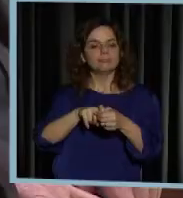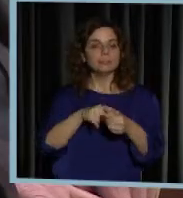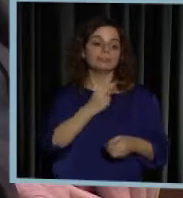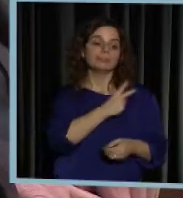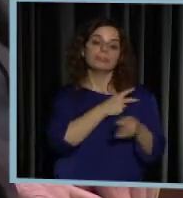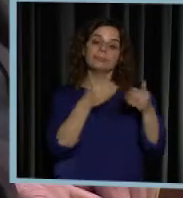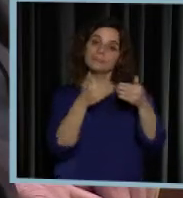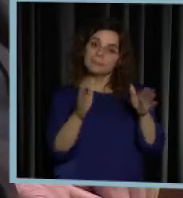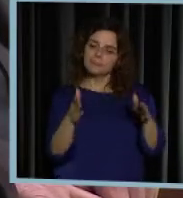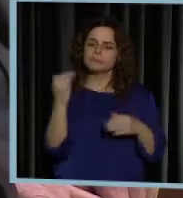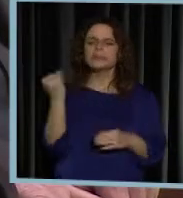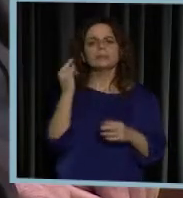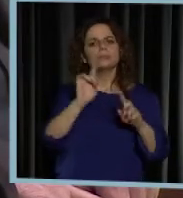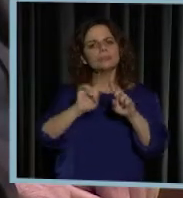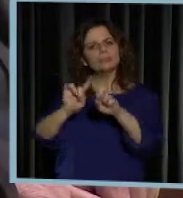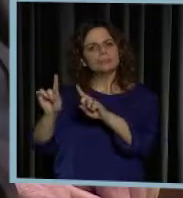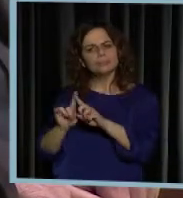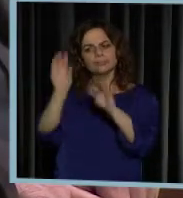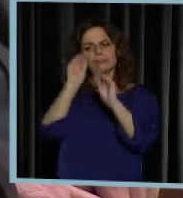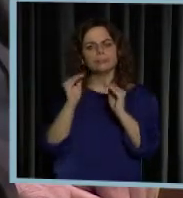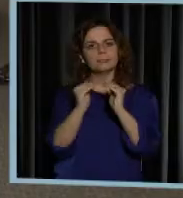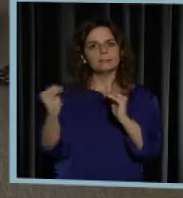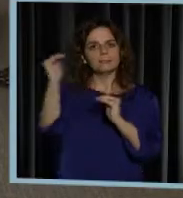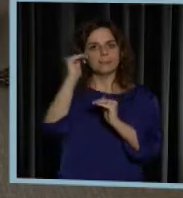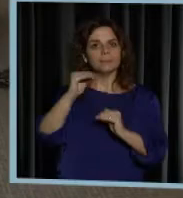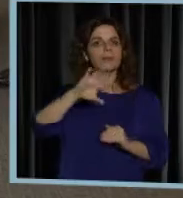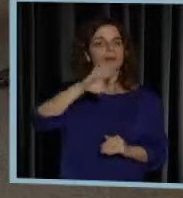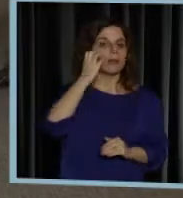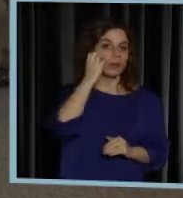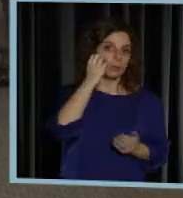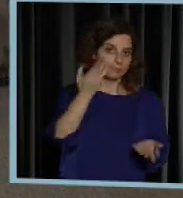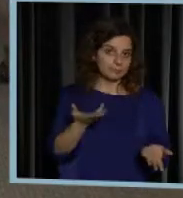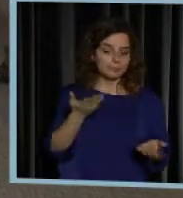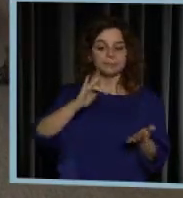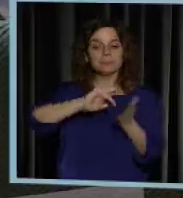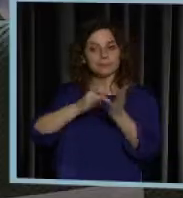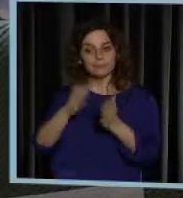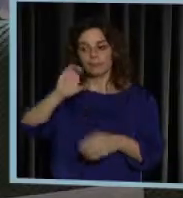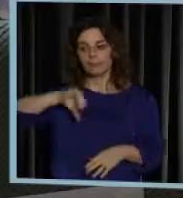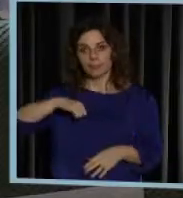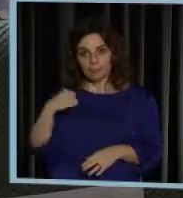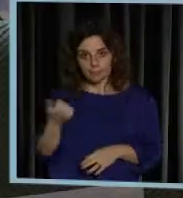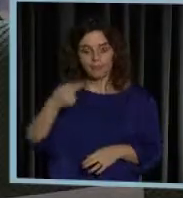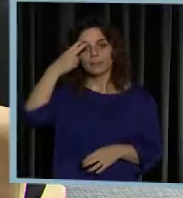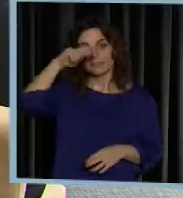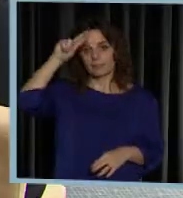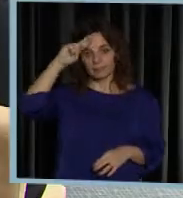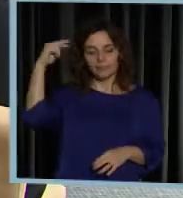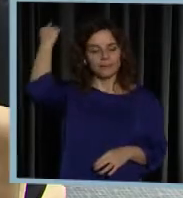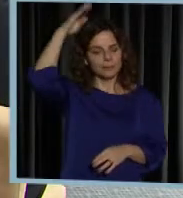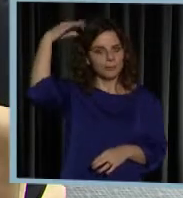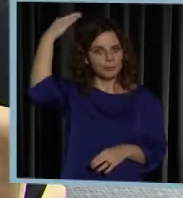entre a Universidade Aberta e instituições de ensino superior de Angola, Brasil, Cabo Verde,